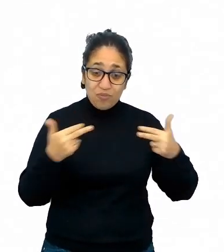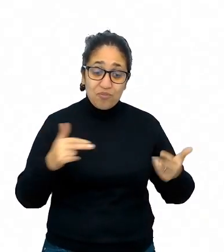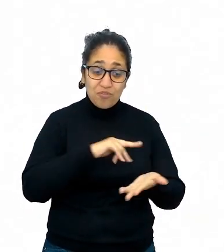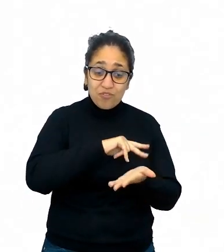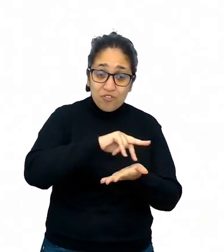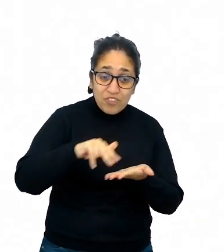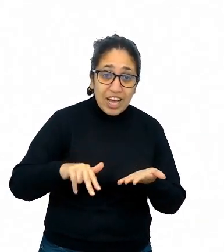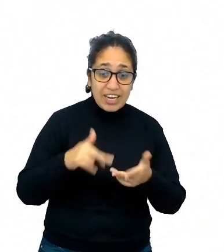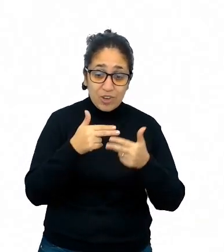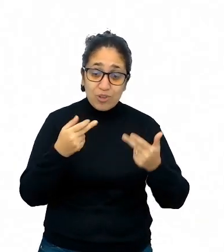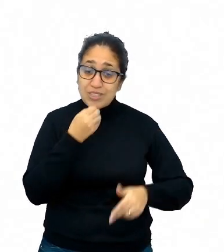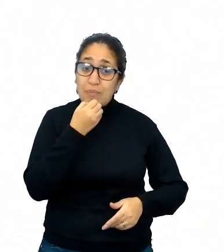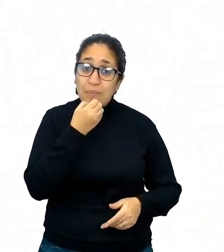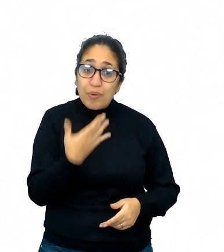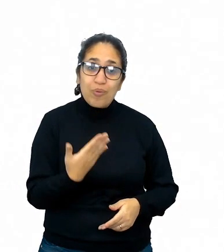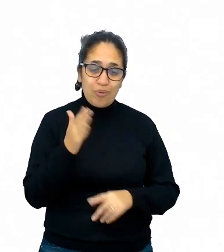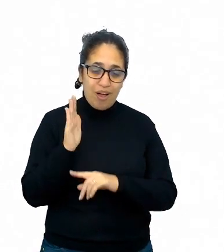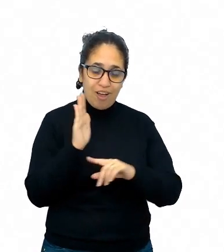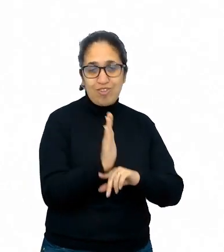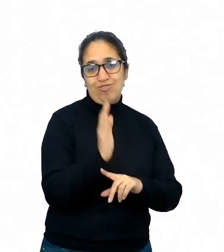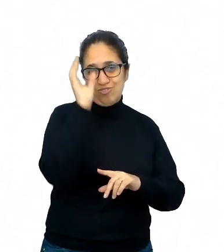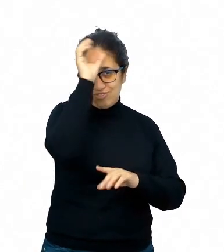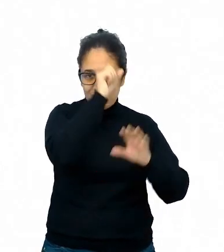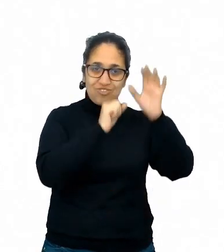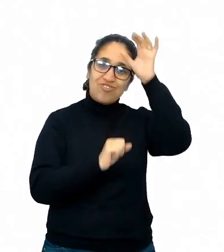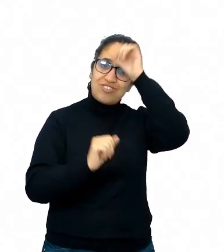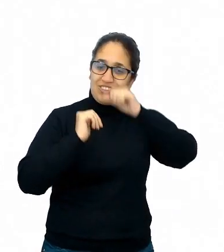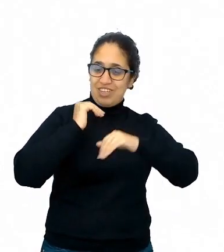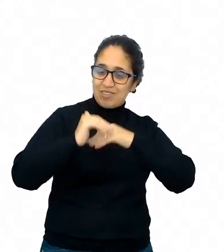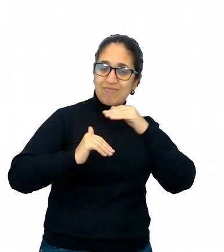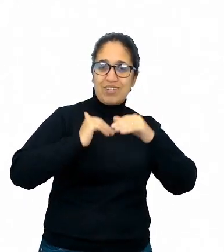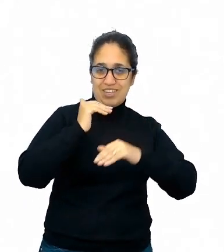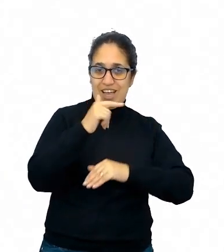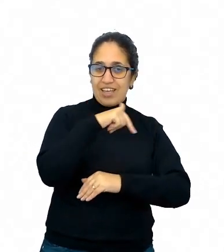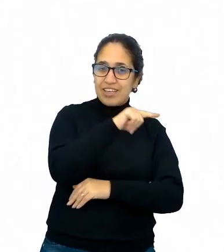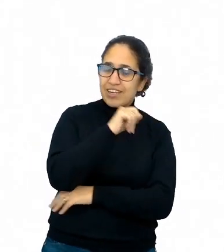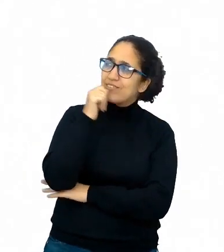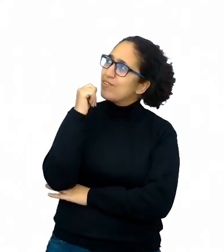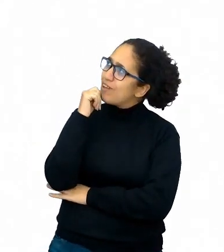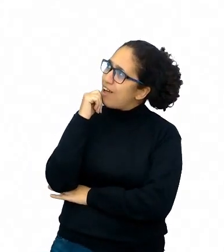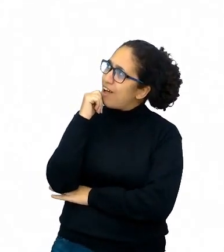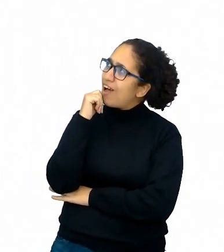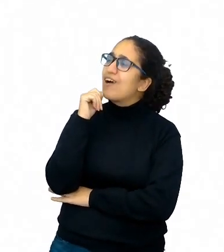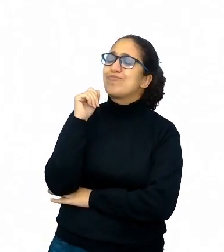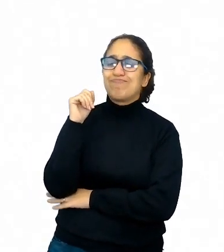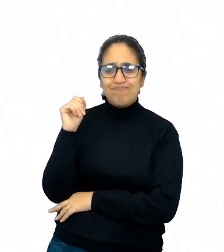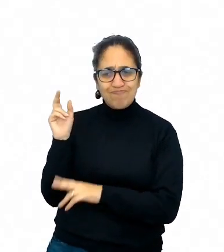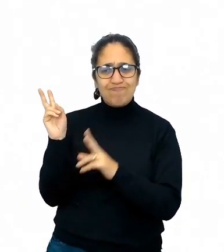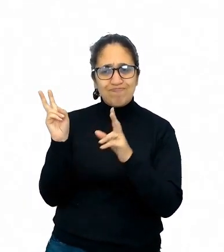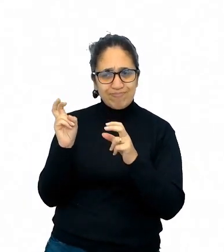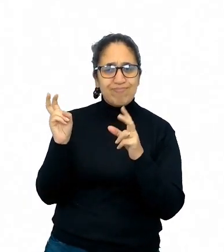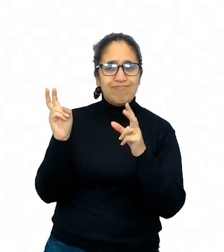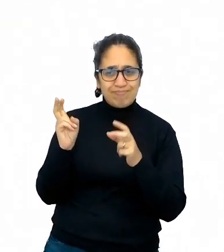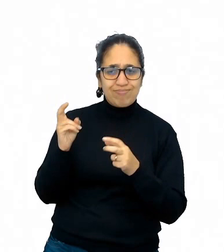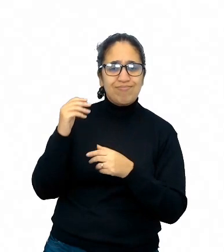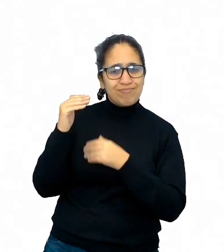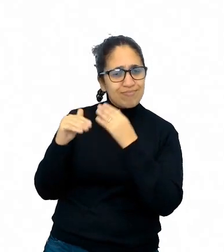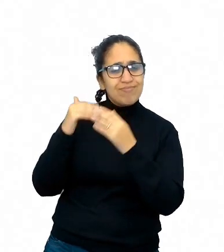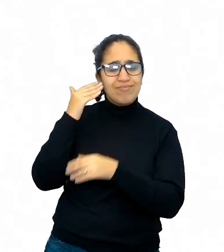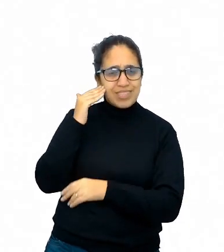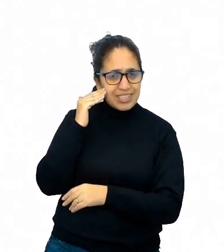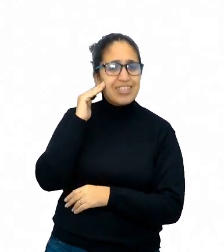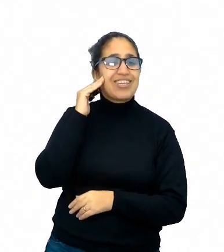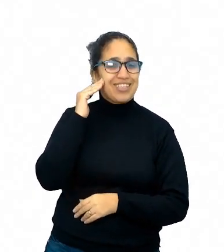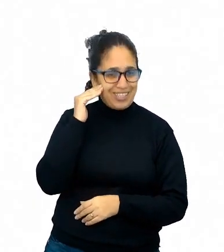algo favorável à aprendizagem, porque aí eles vão percebendo isso, eles vão entendendo, né, todo